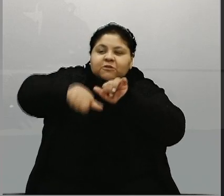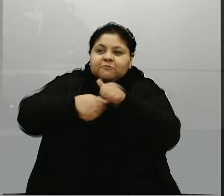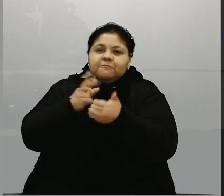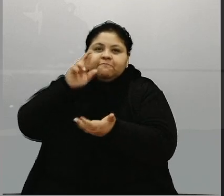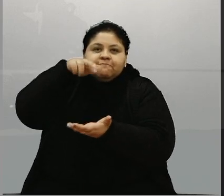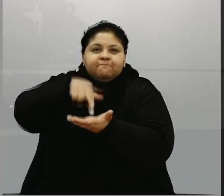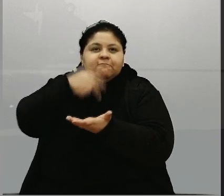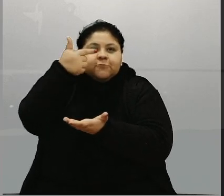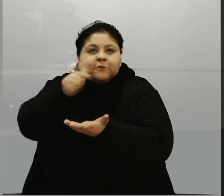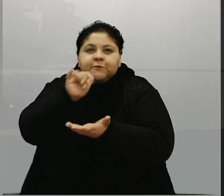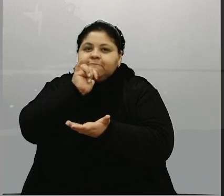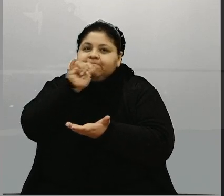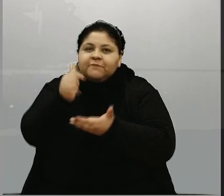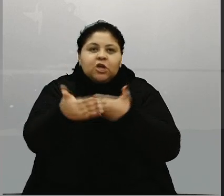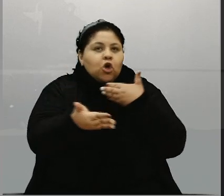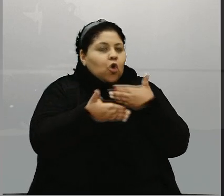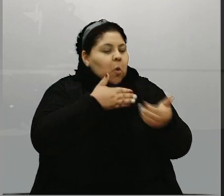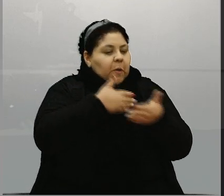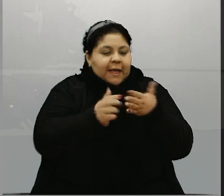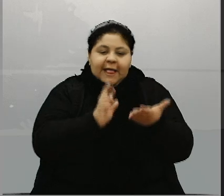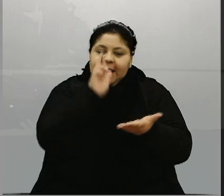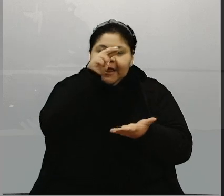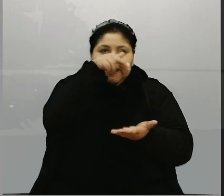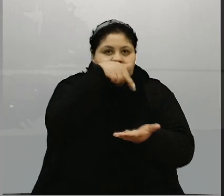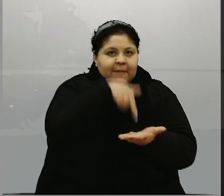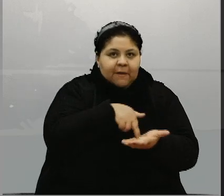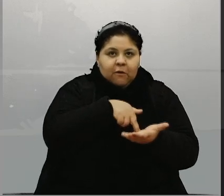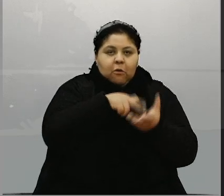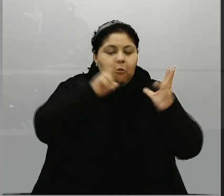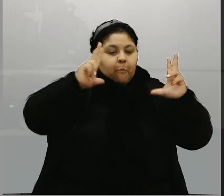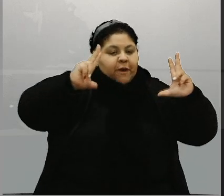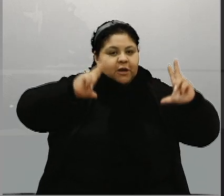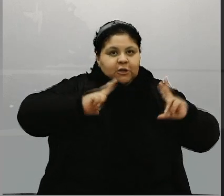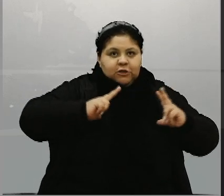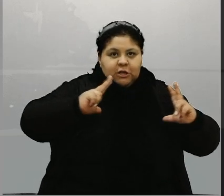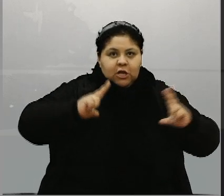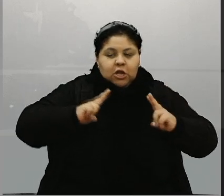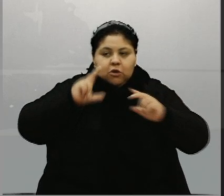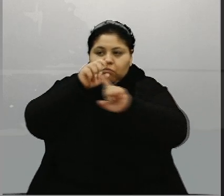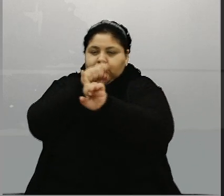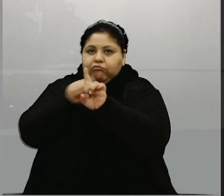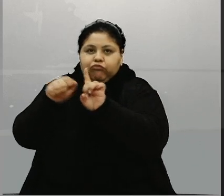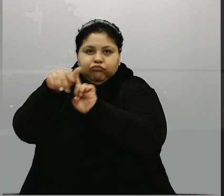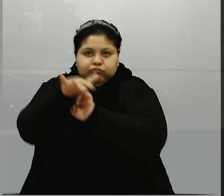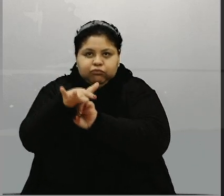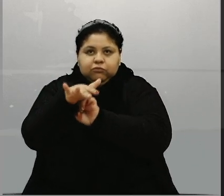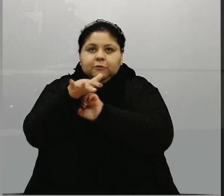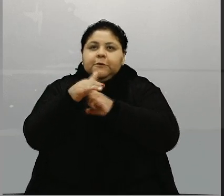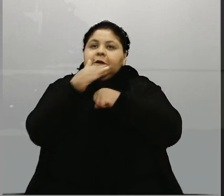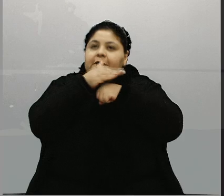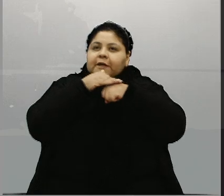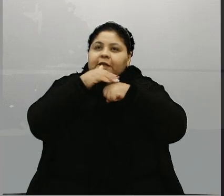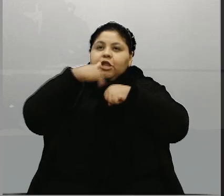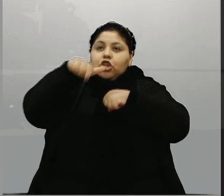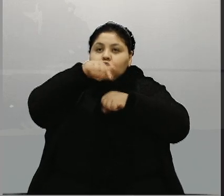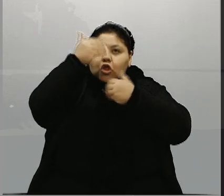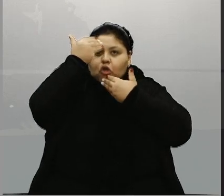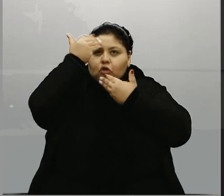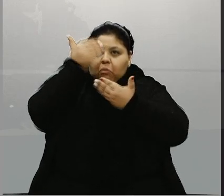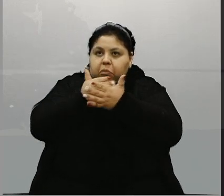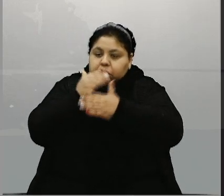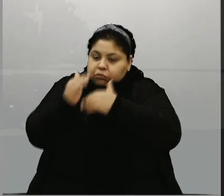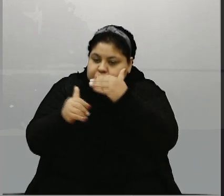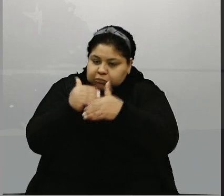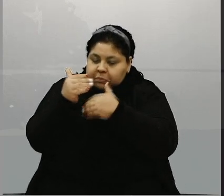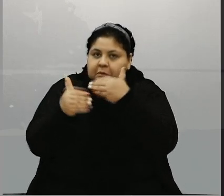uma vez eu digo, qualquer realidade, seja ela pessoal ou social. Queridos, nós cremos que para irmos mais